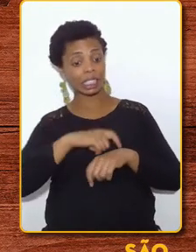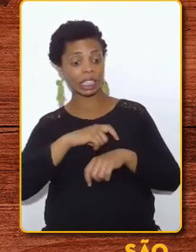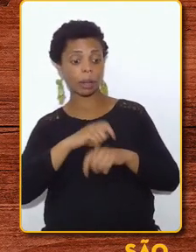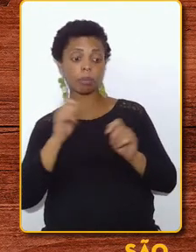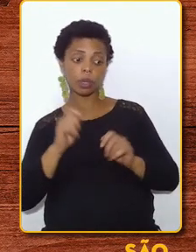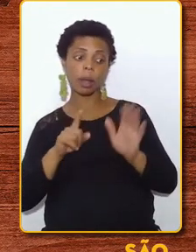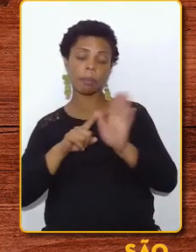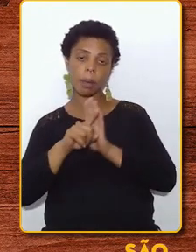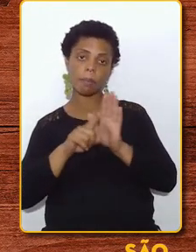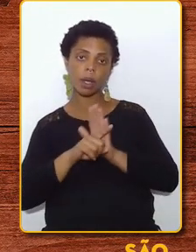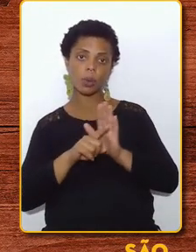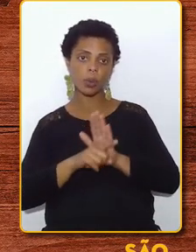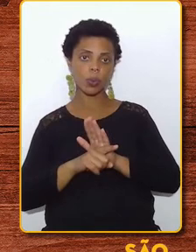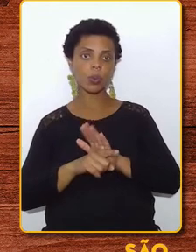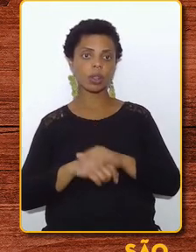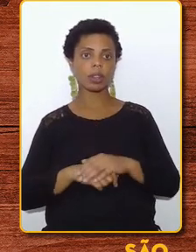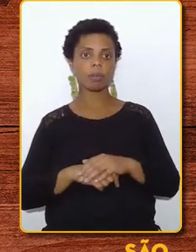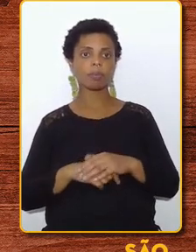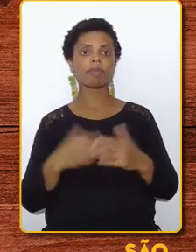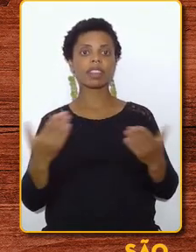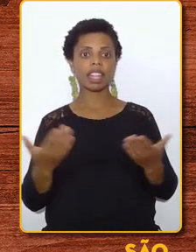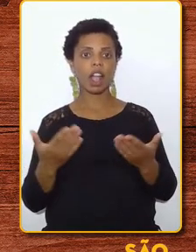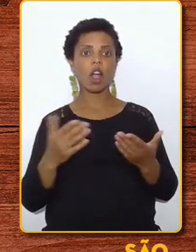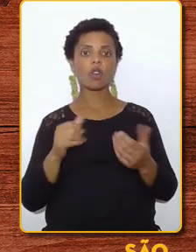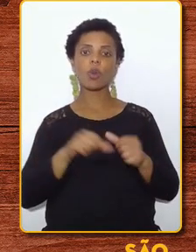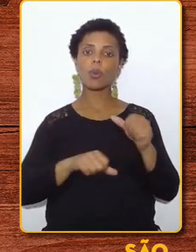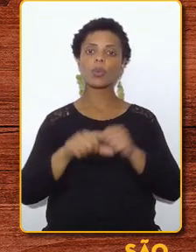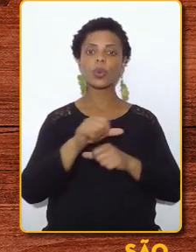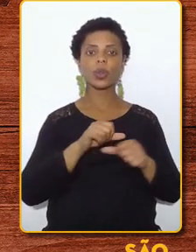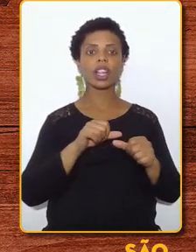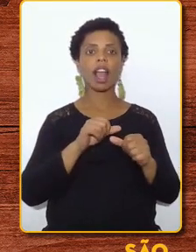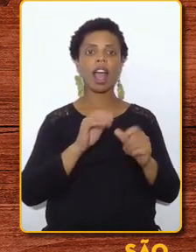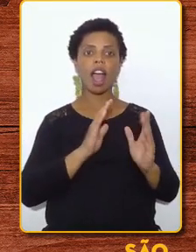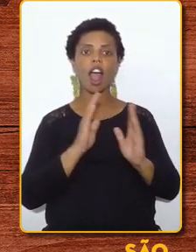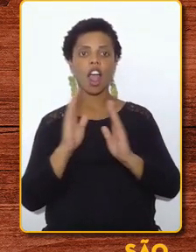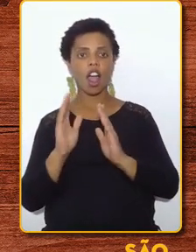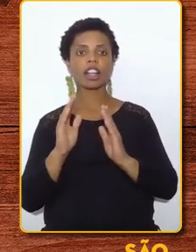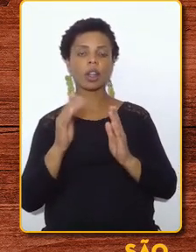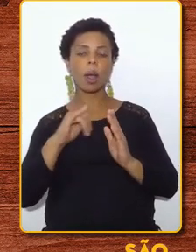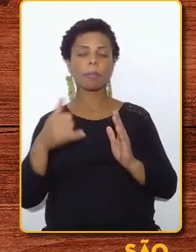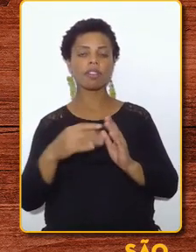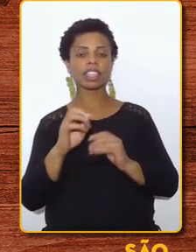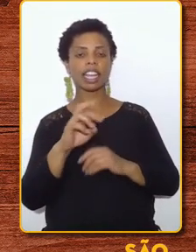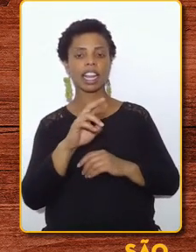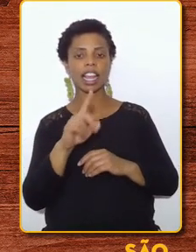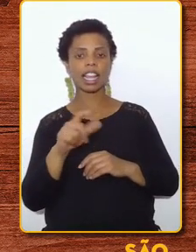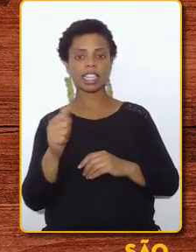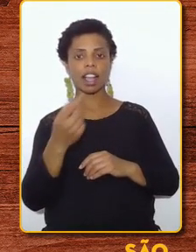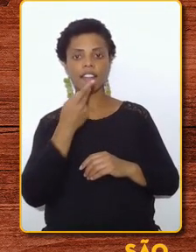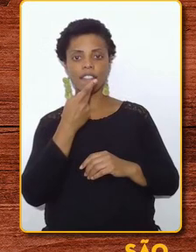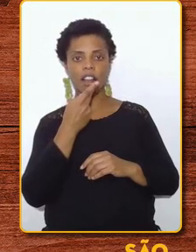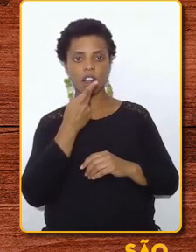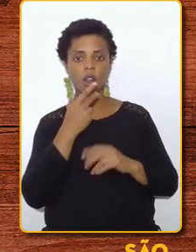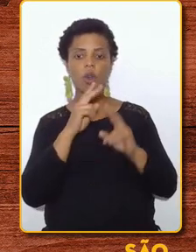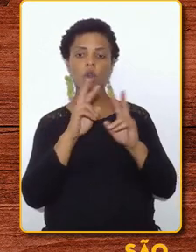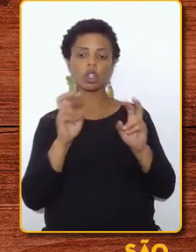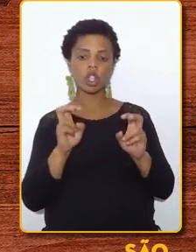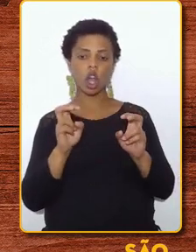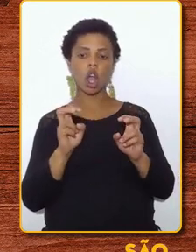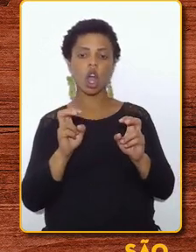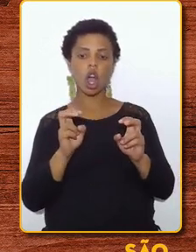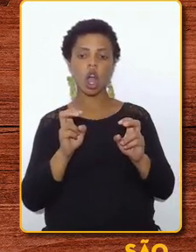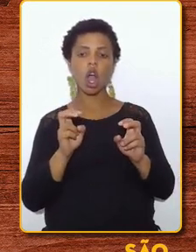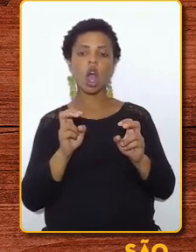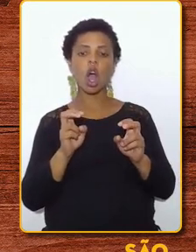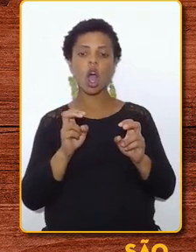do público. Agora eu vou inverter a ordem, então eu vou aproveitar o que a Tereza falou sobre essa questão da sindemia